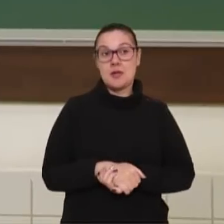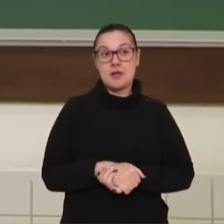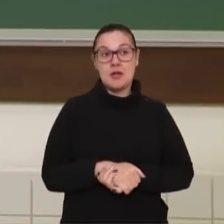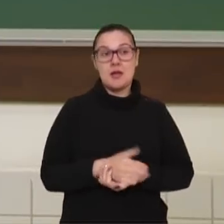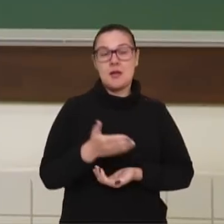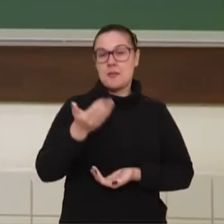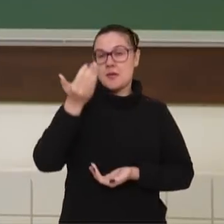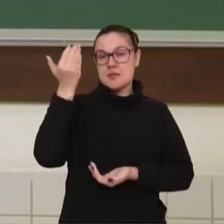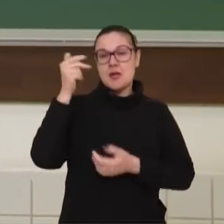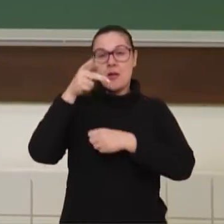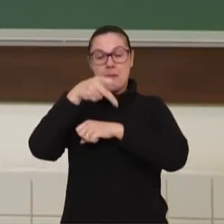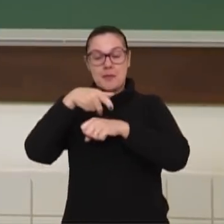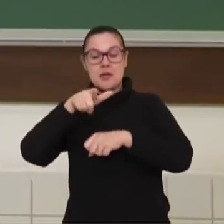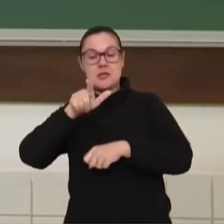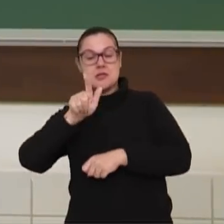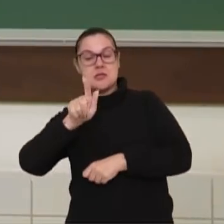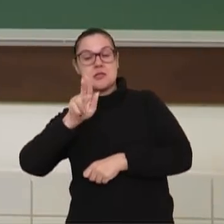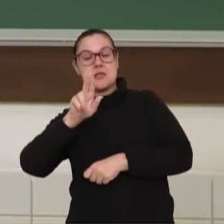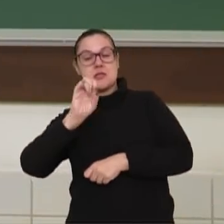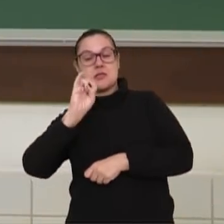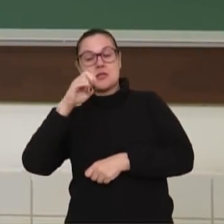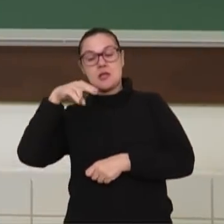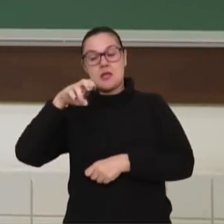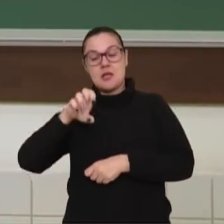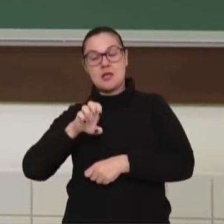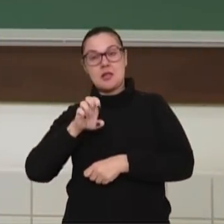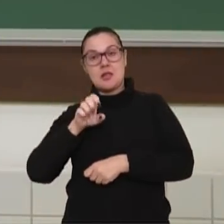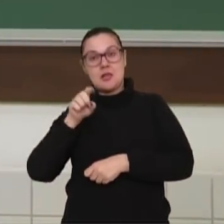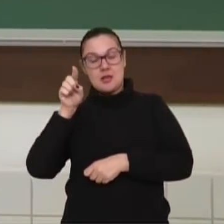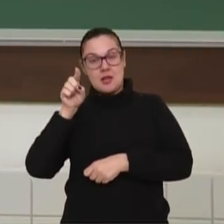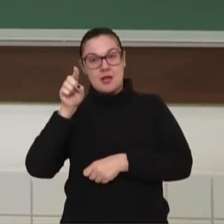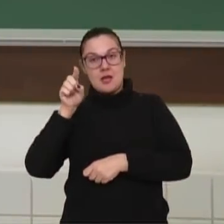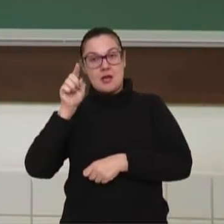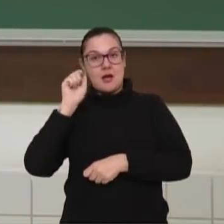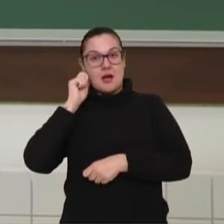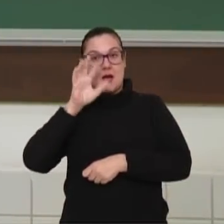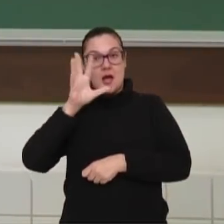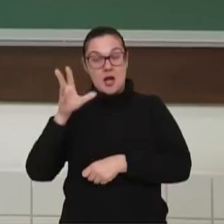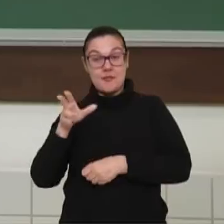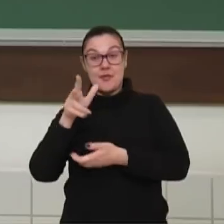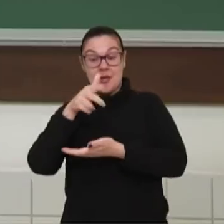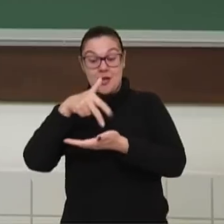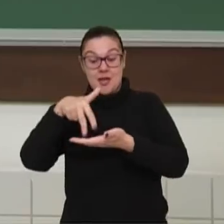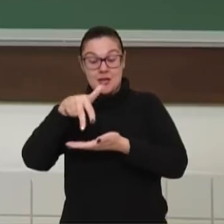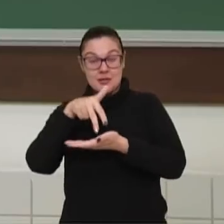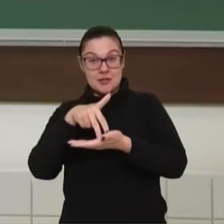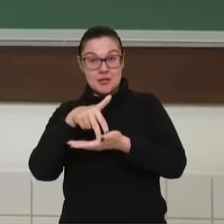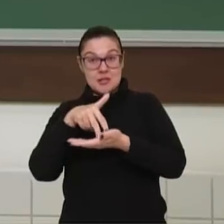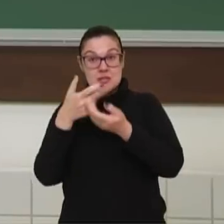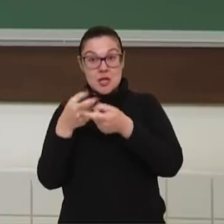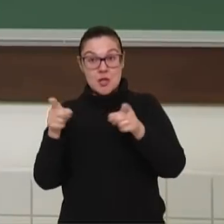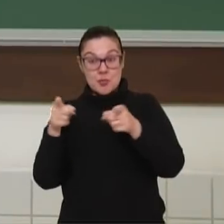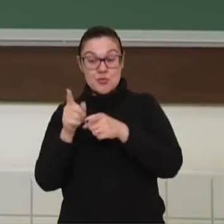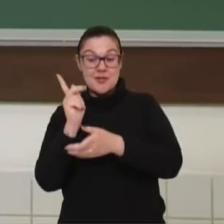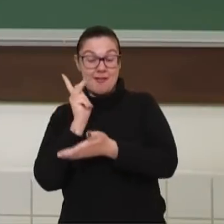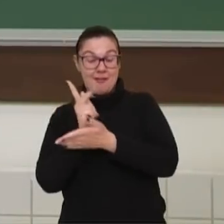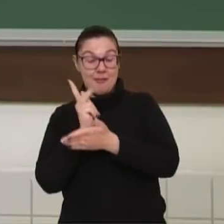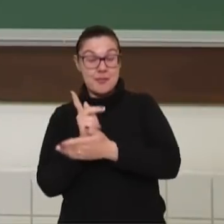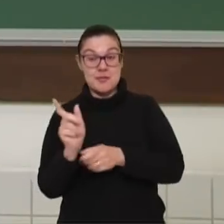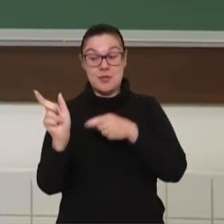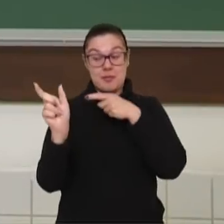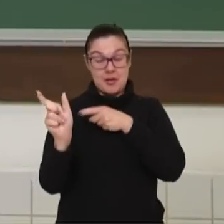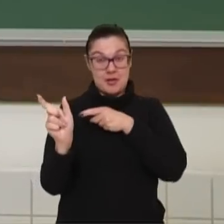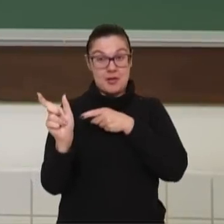na Guiné, lá na África, no país da África, dança e música é a mesma coisa. A mesma palavra que você se